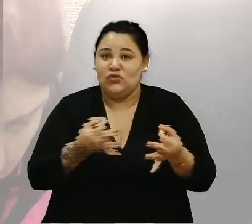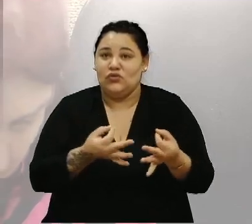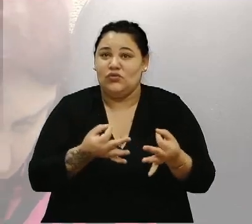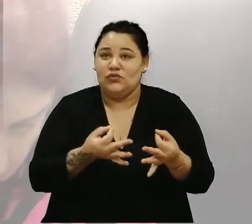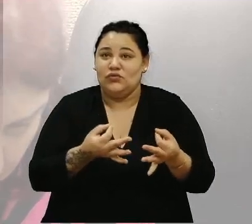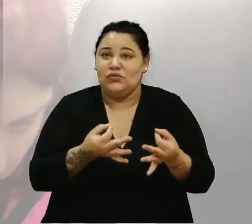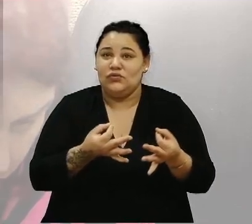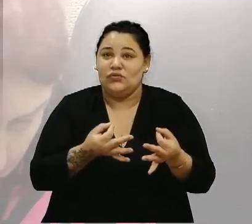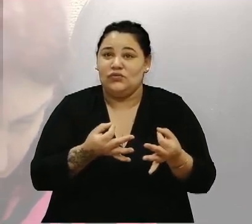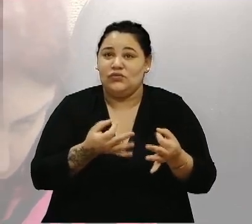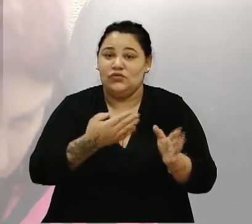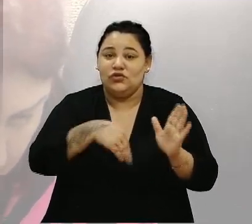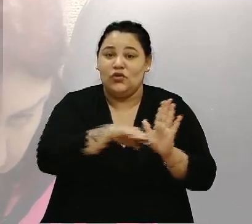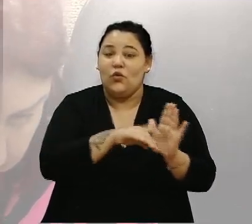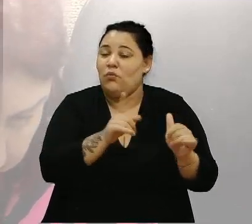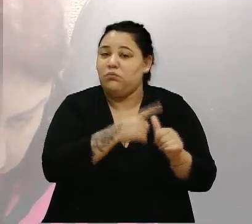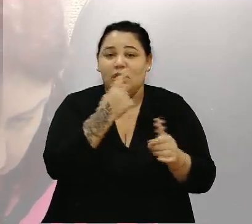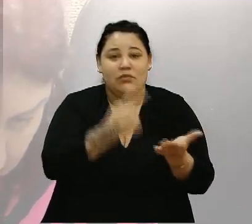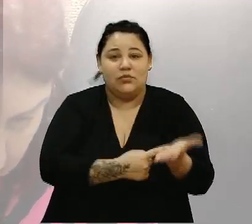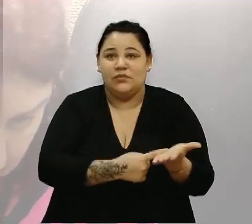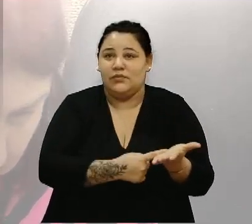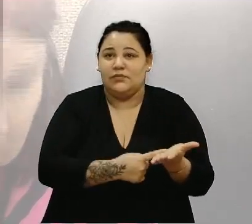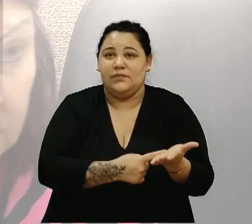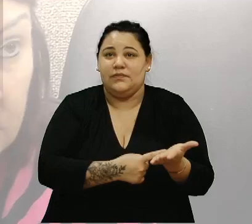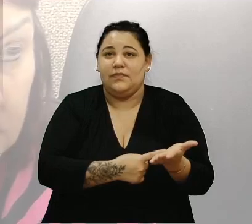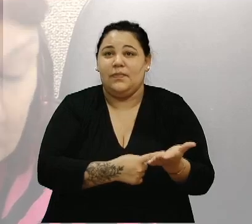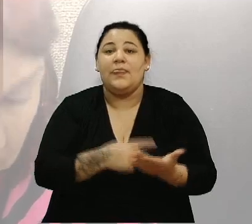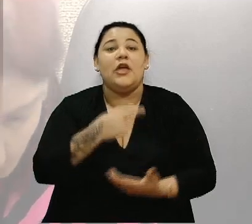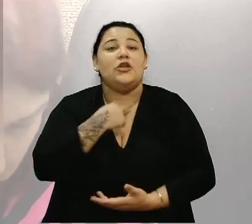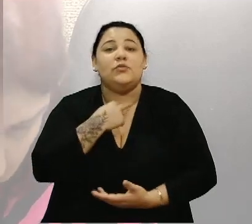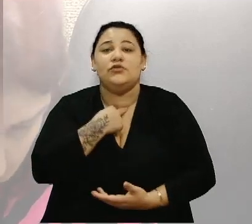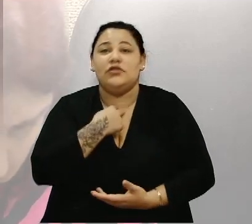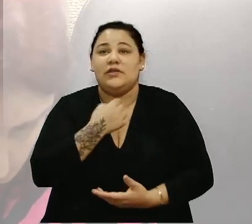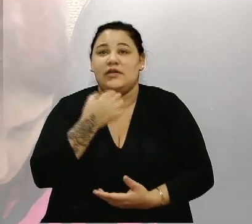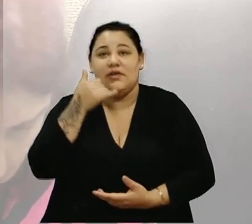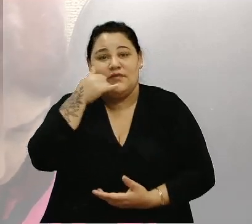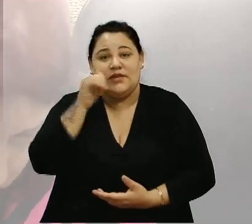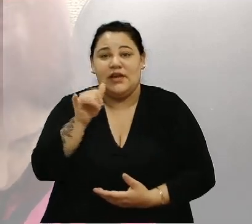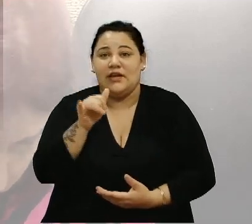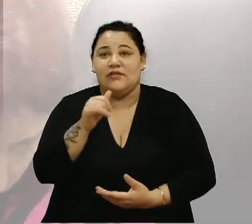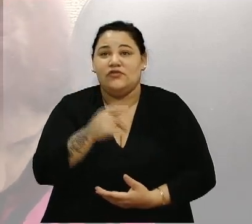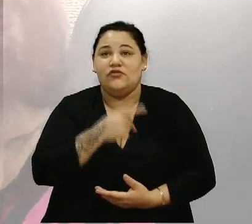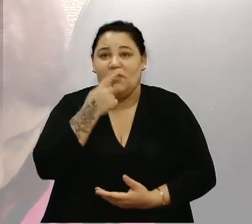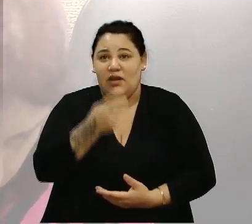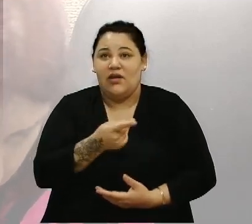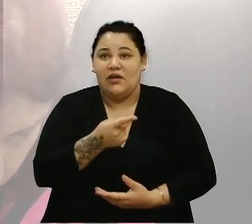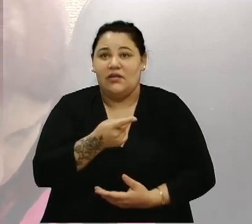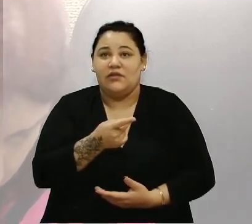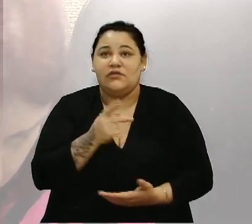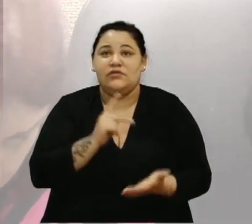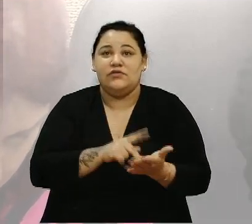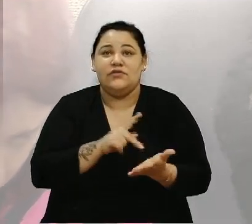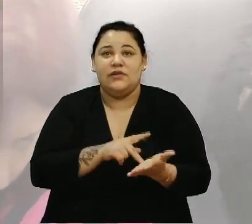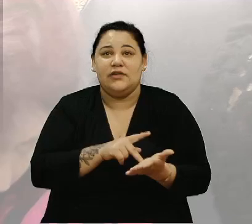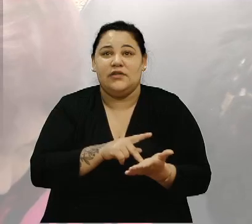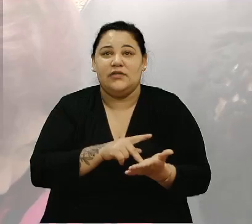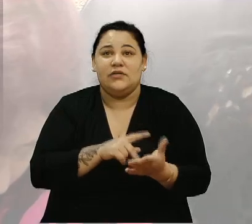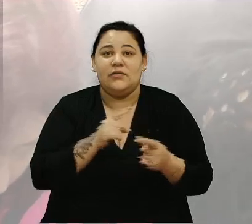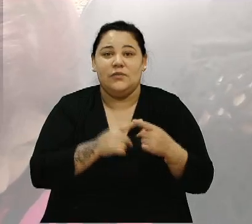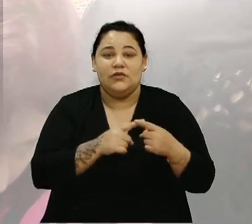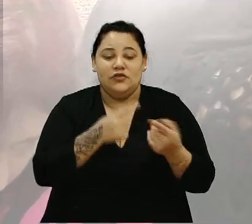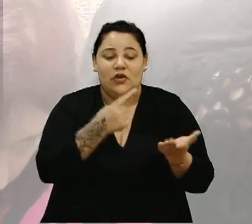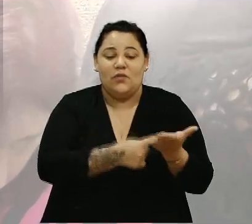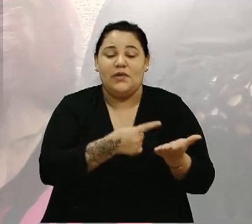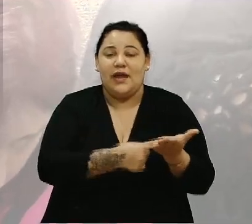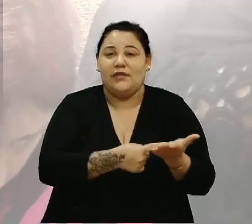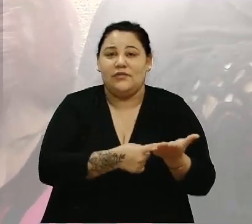lá e marcou primeiro. Eu não podia deixar de falar, eu sinto muito, porque eu tinha combinado com a dona